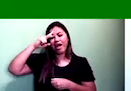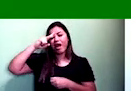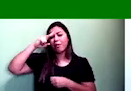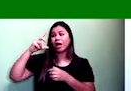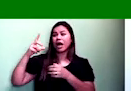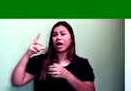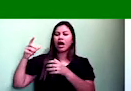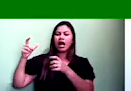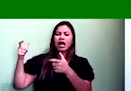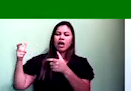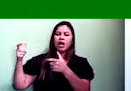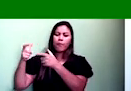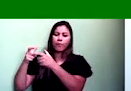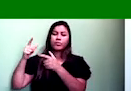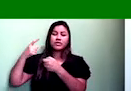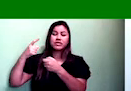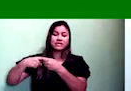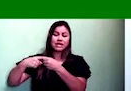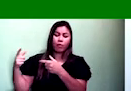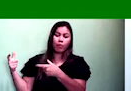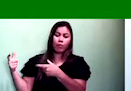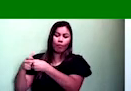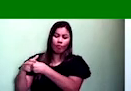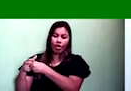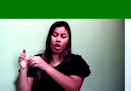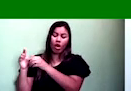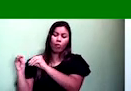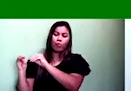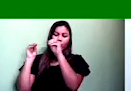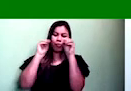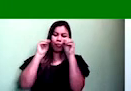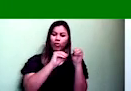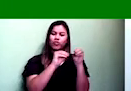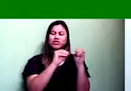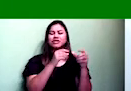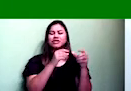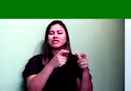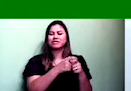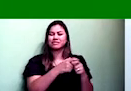as grandes cidades. Facilidade de